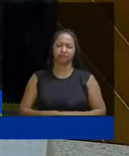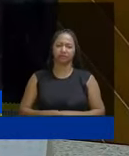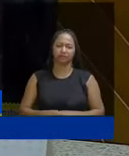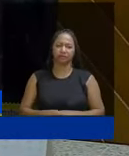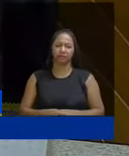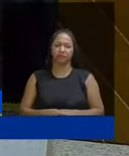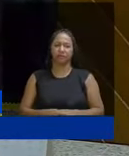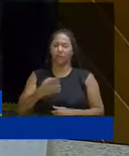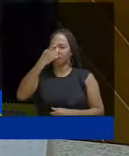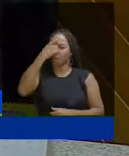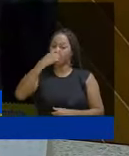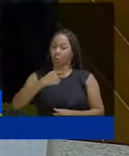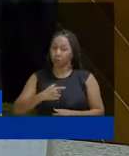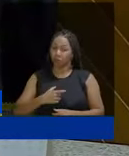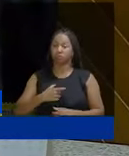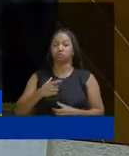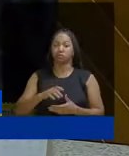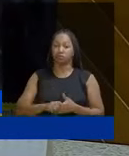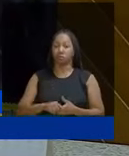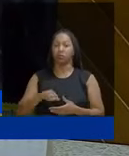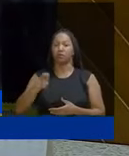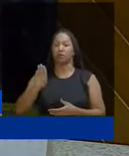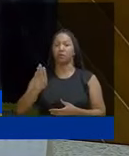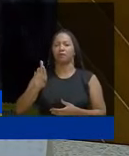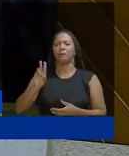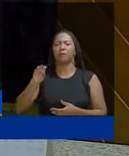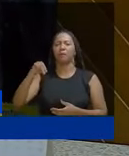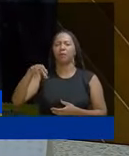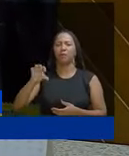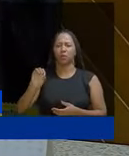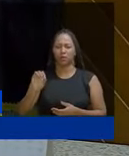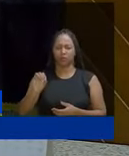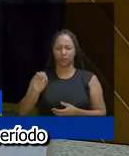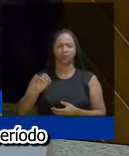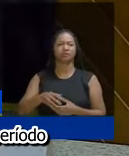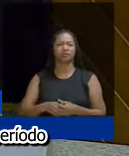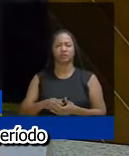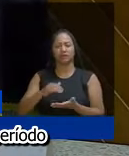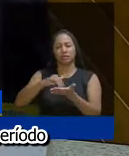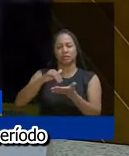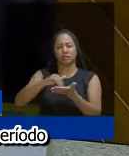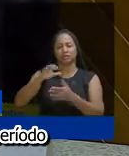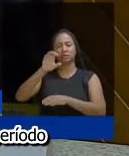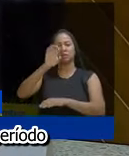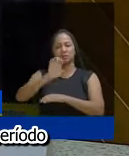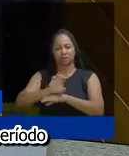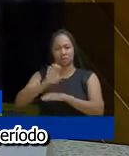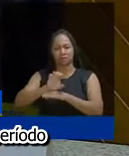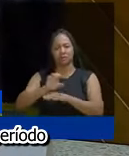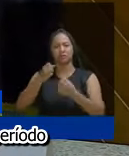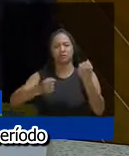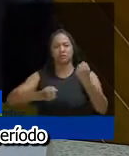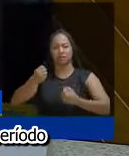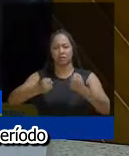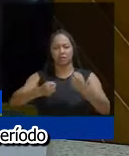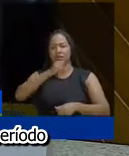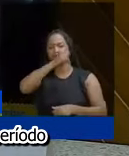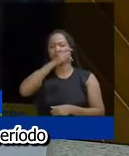A conduta é atribuída a Bruno Manuel Rezende, secretário de Estado de Transporte do